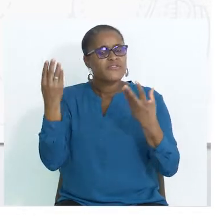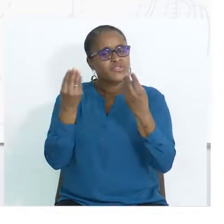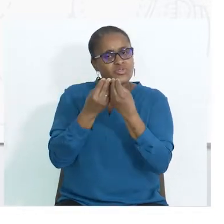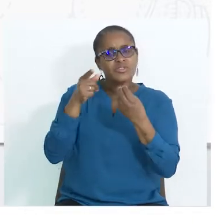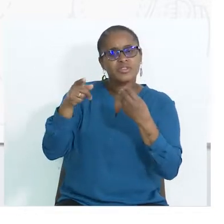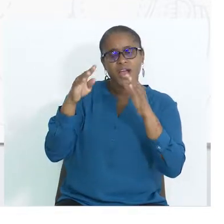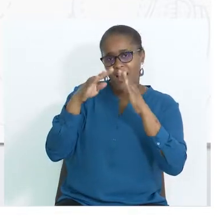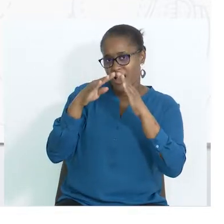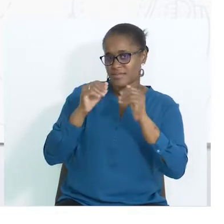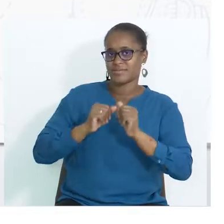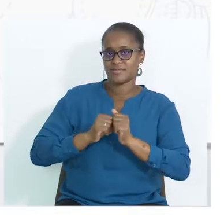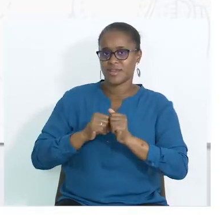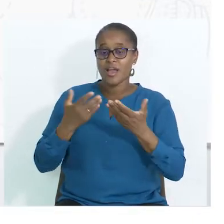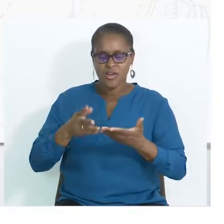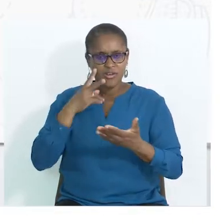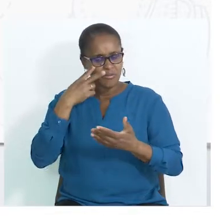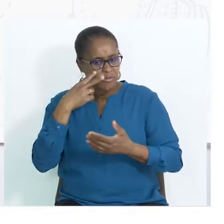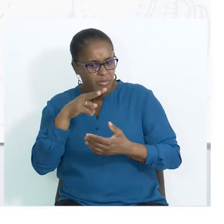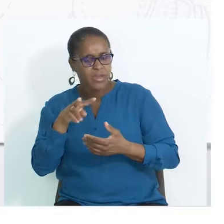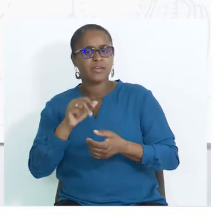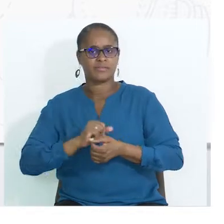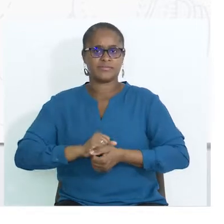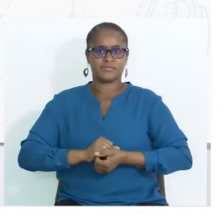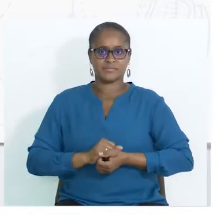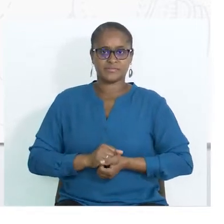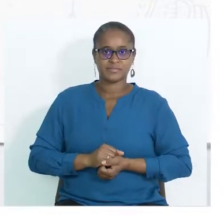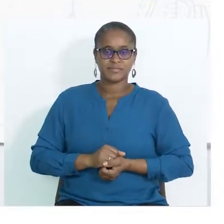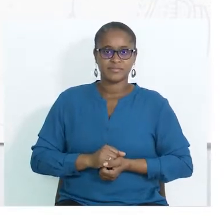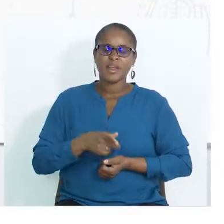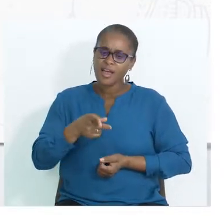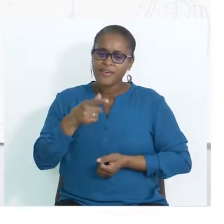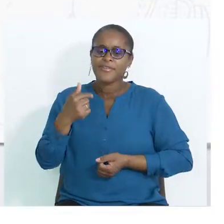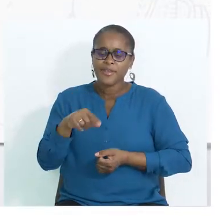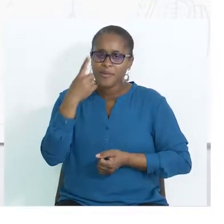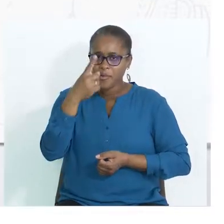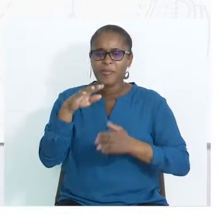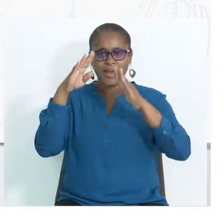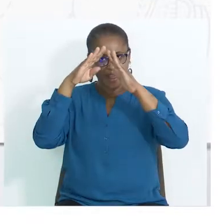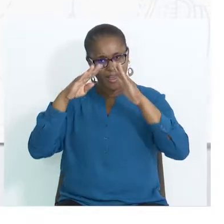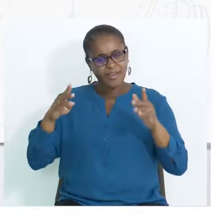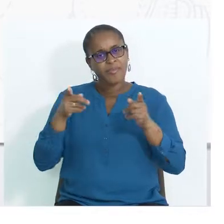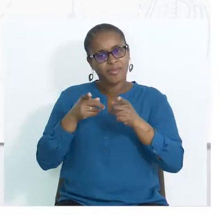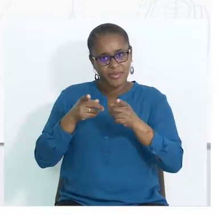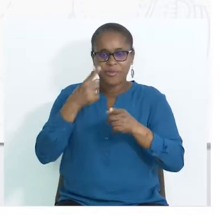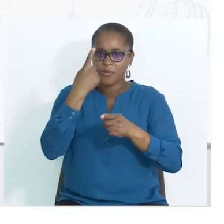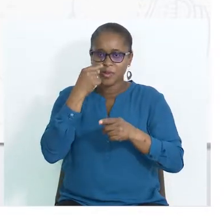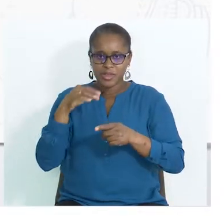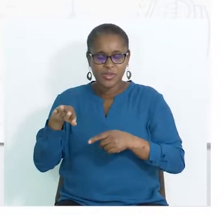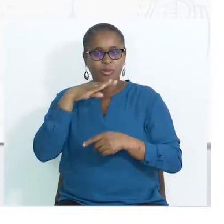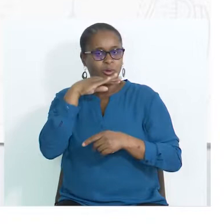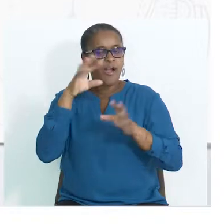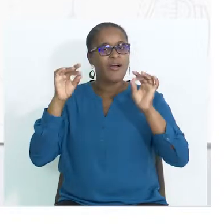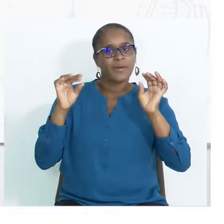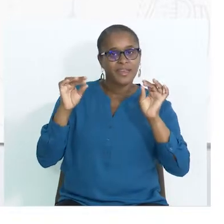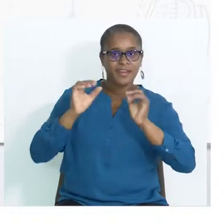nossa casa então agora vamos observar e aqui temos uma casinha não é um menino